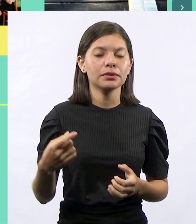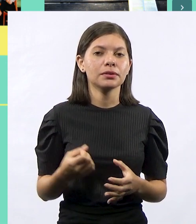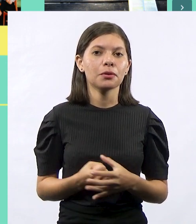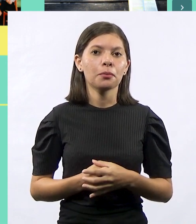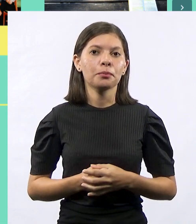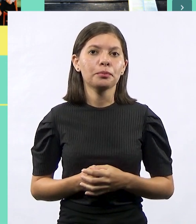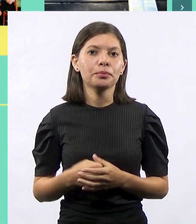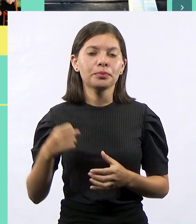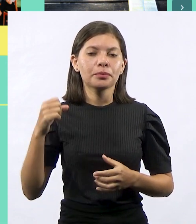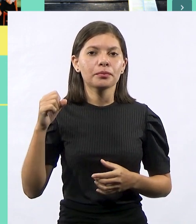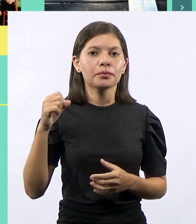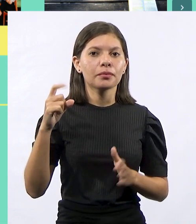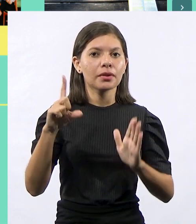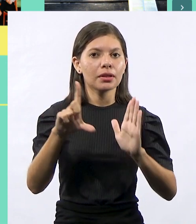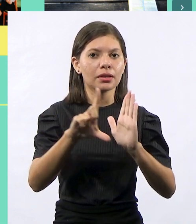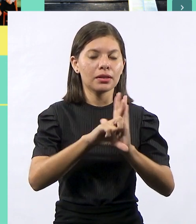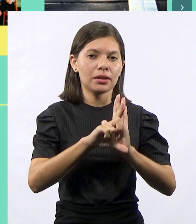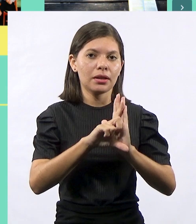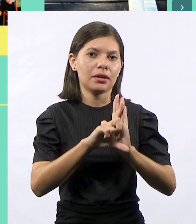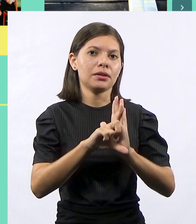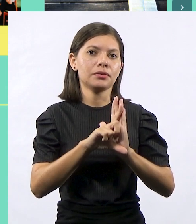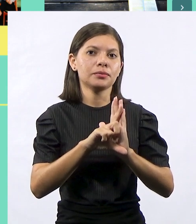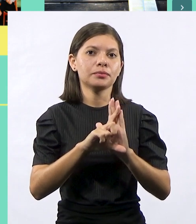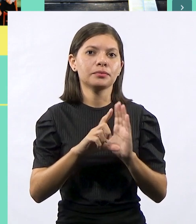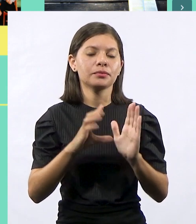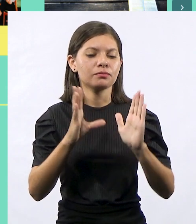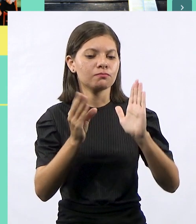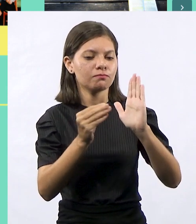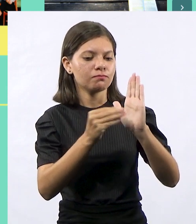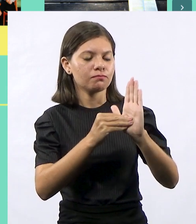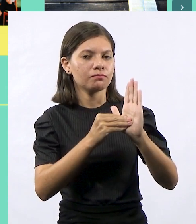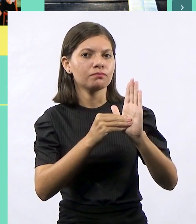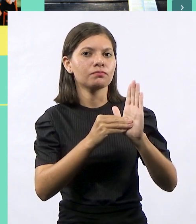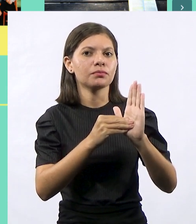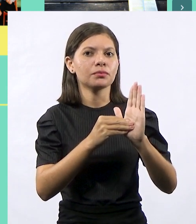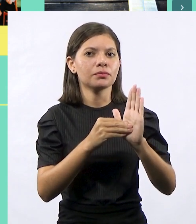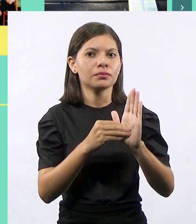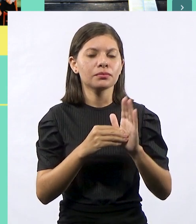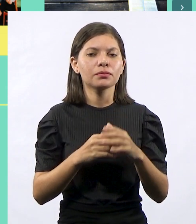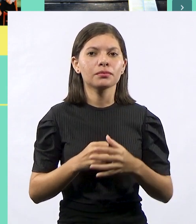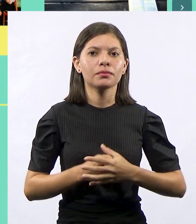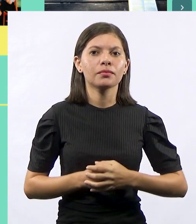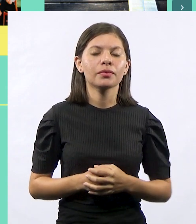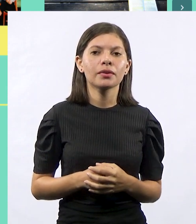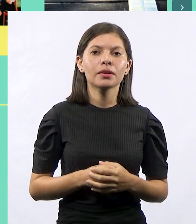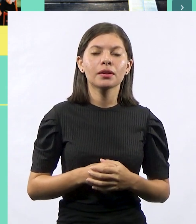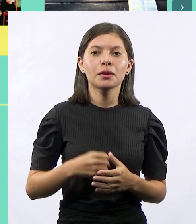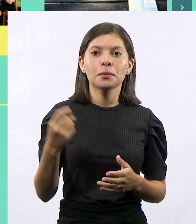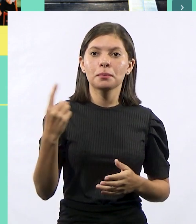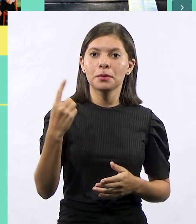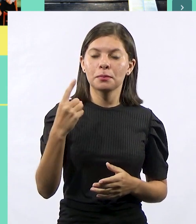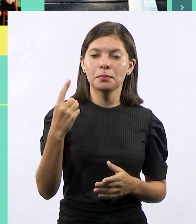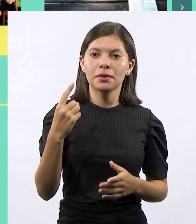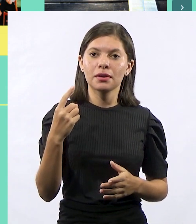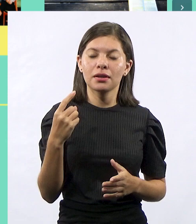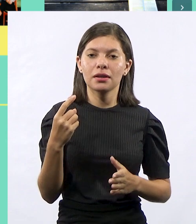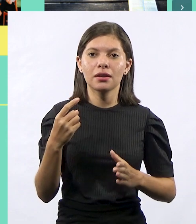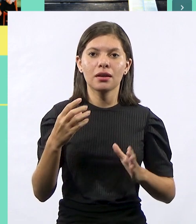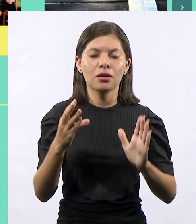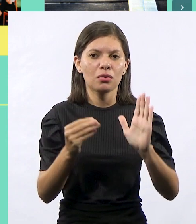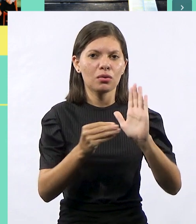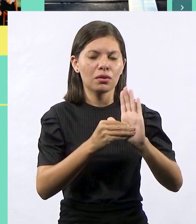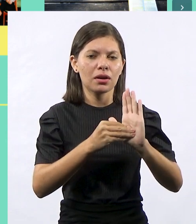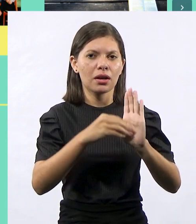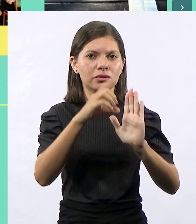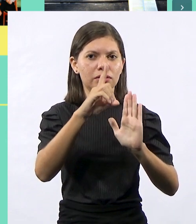5692, que foi regida aí durante muito tempo, e ela foi a primeira a fixar diretrizes para o primeiro